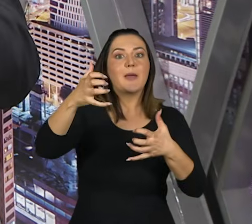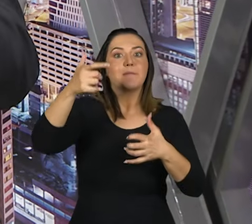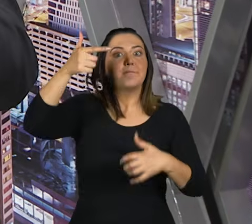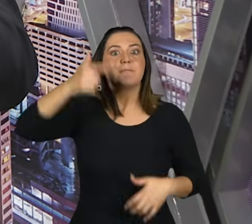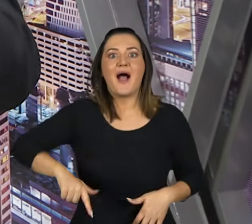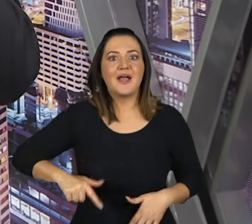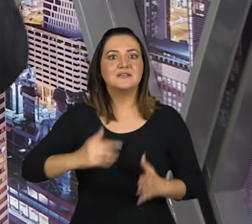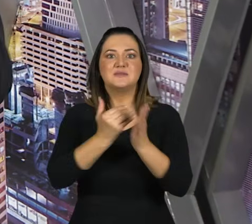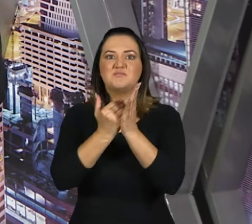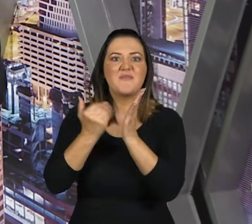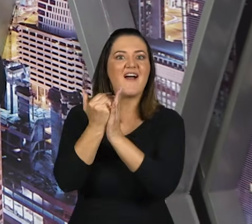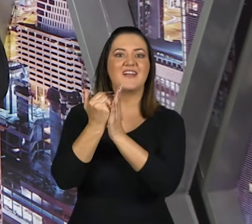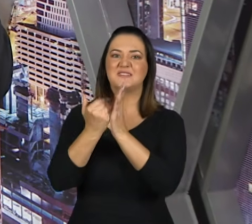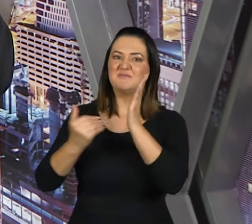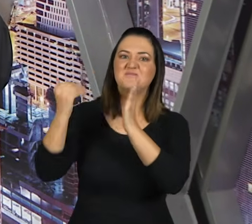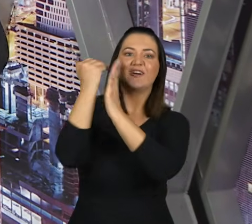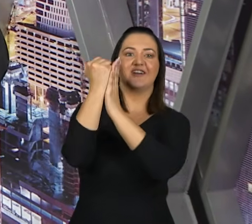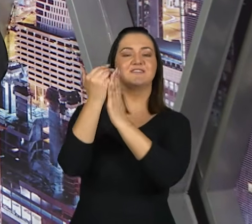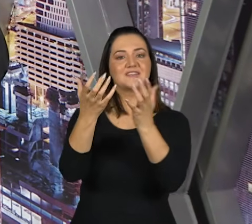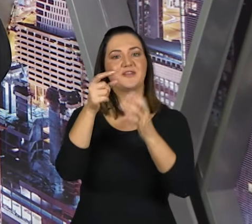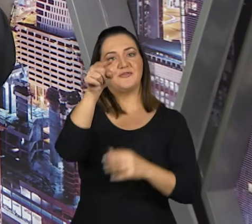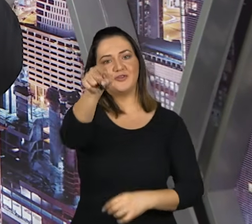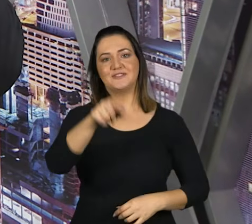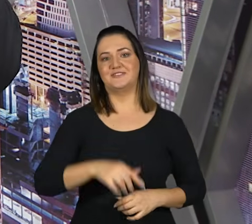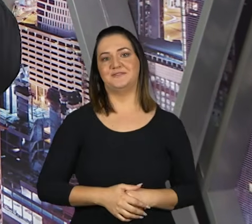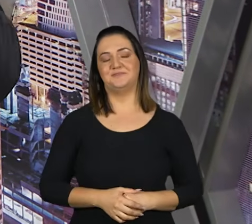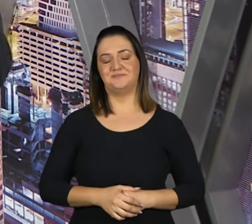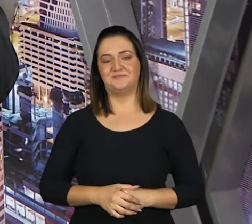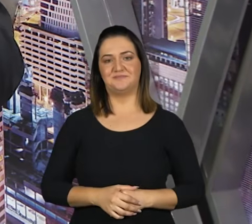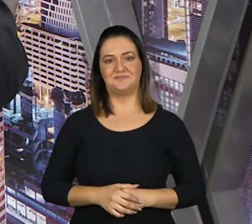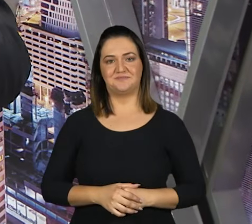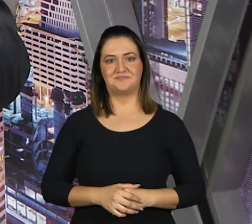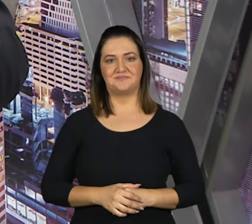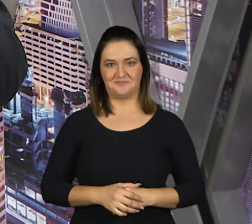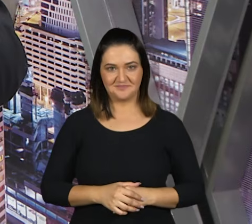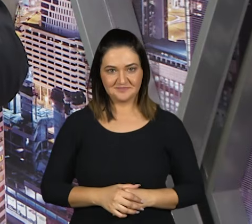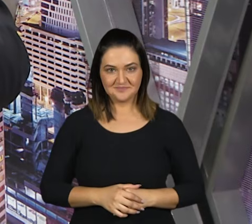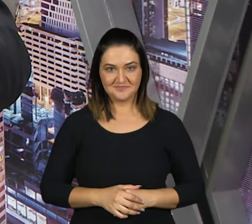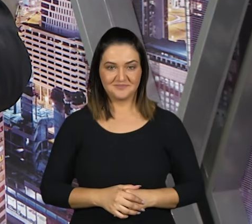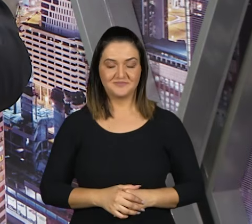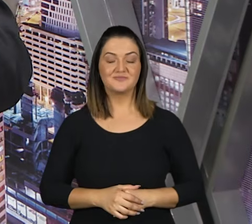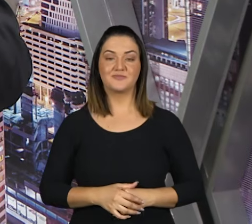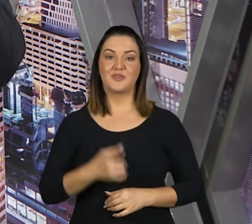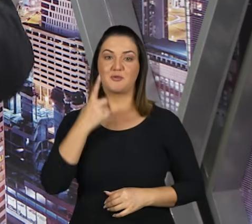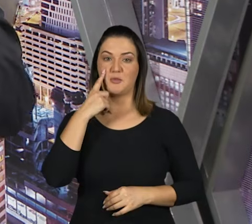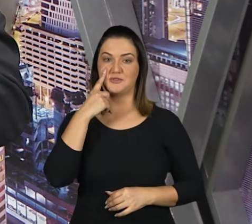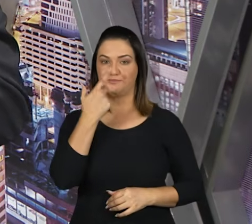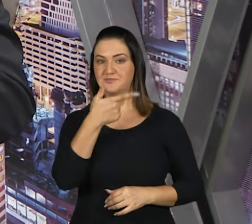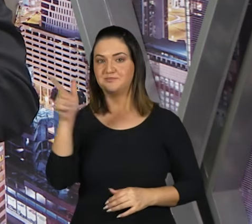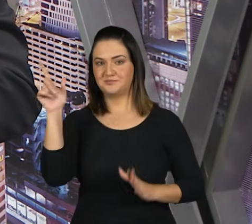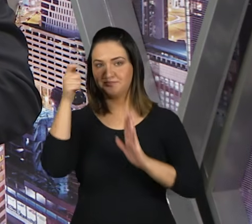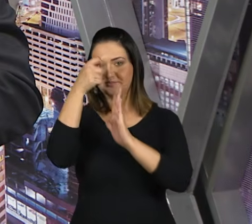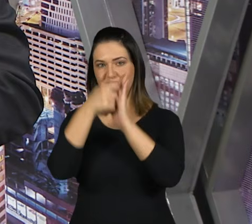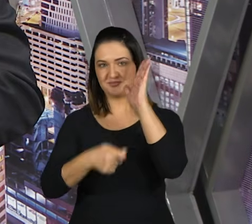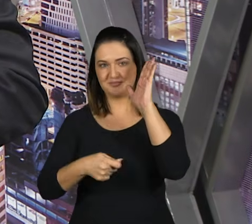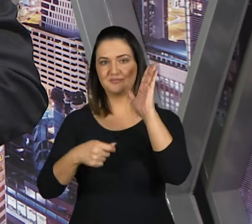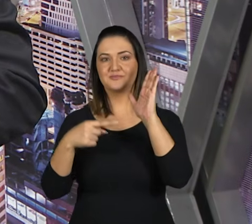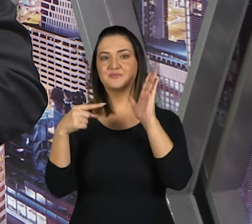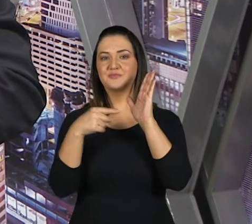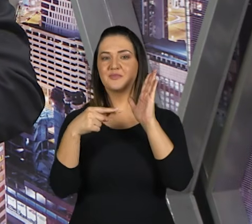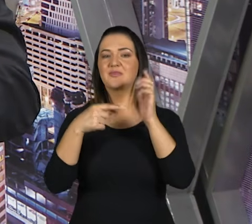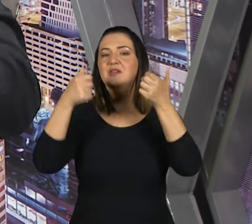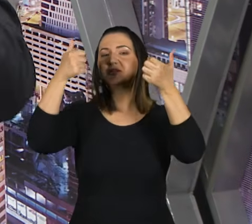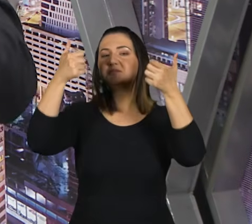mais, muito mais em você e através de você. tá bom? Eu vou lhe mostrar mais um texto